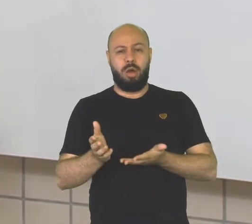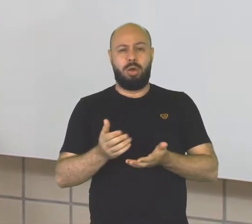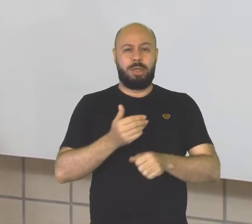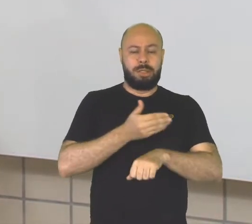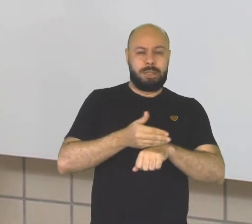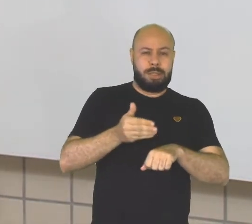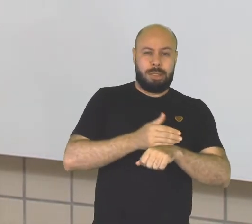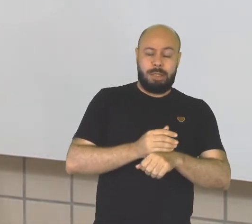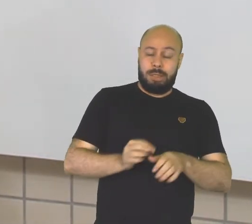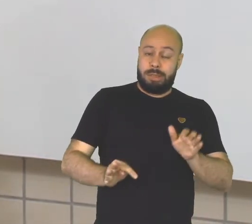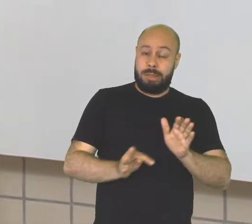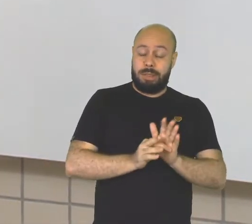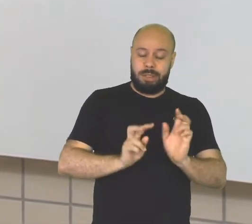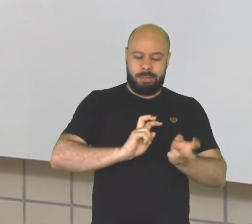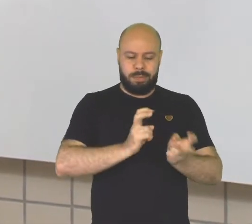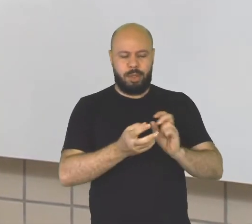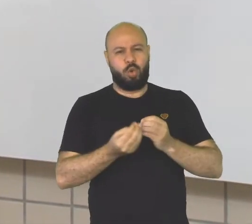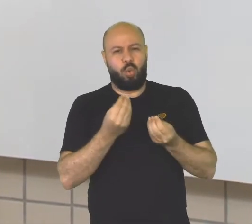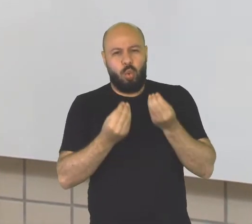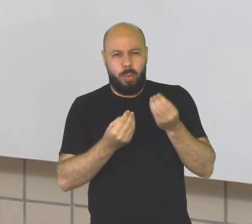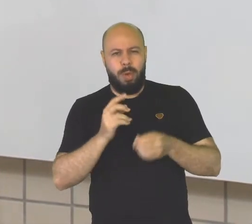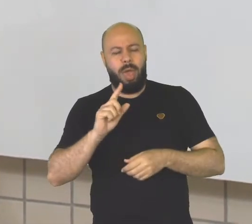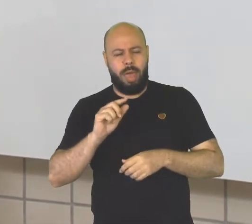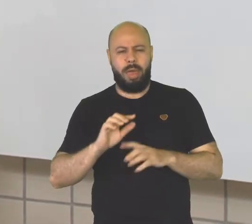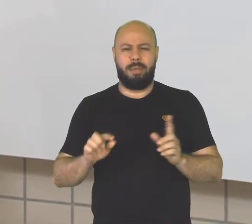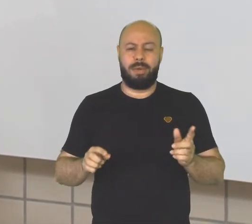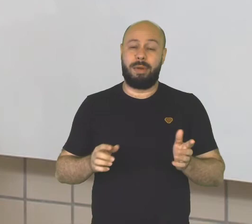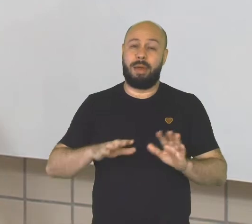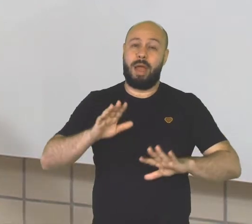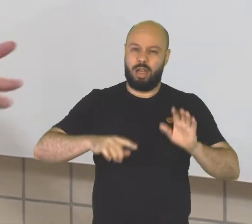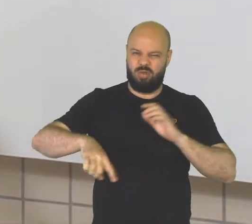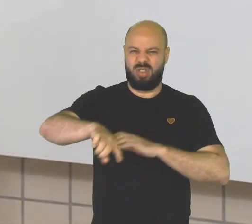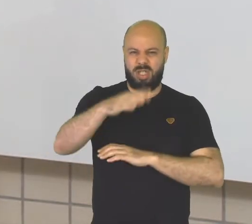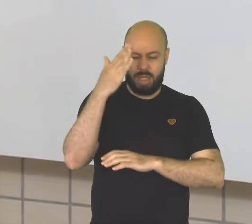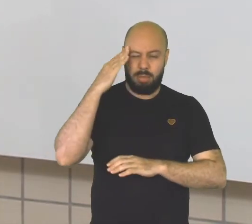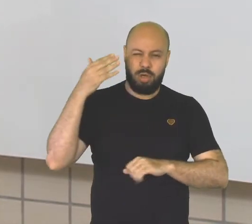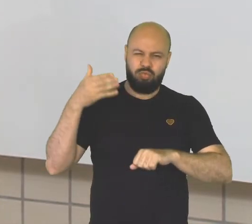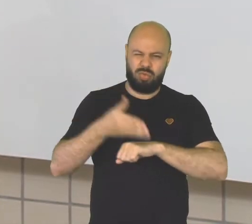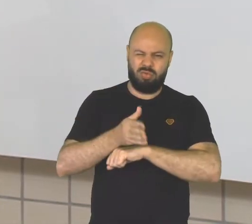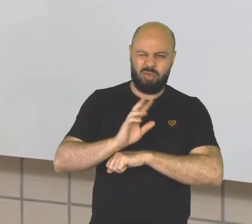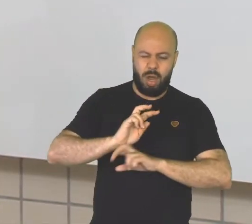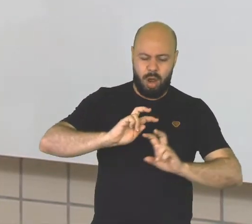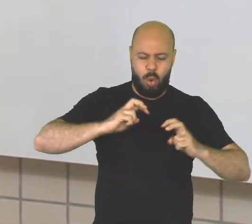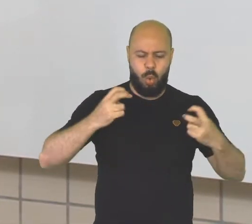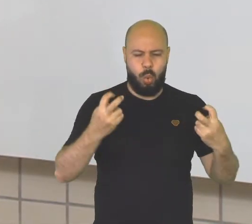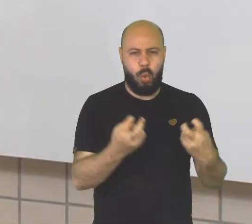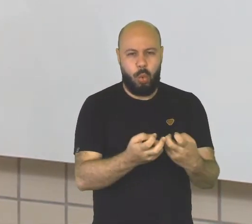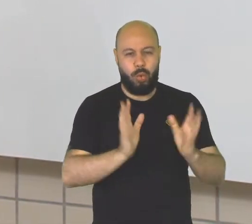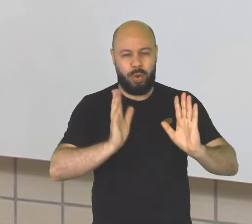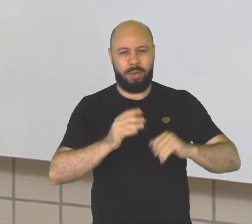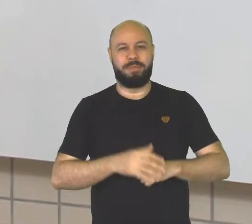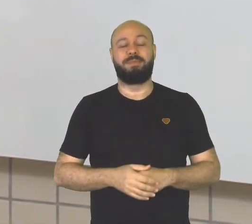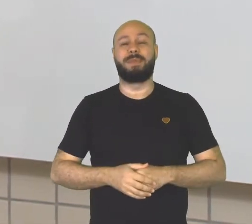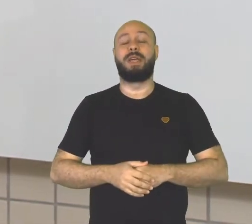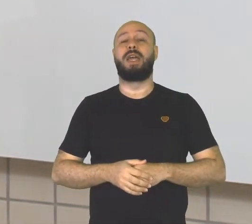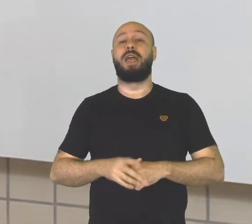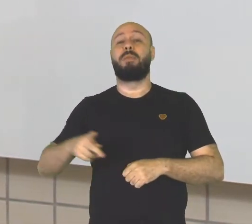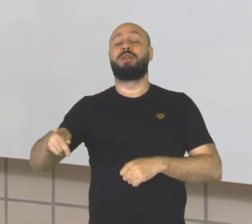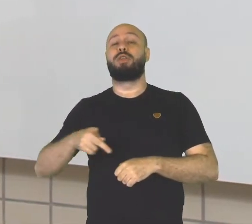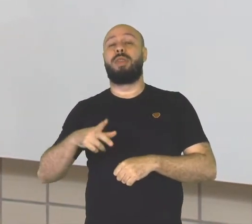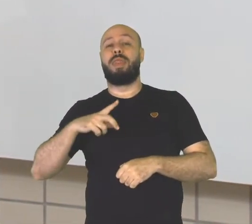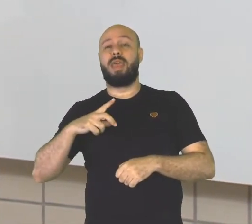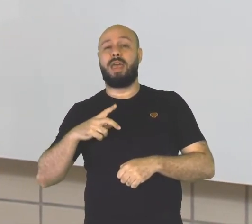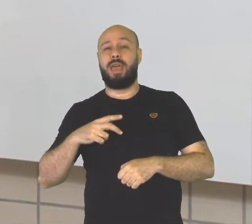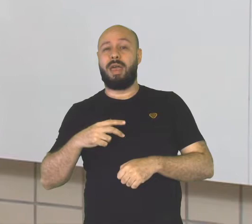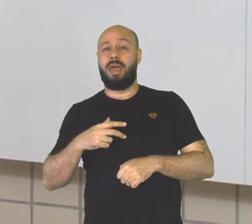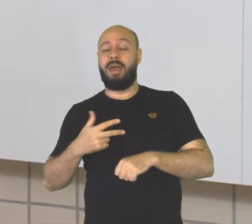alguma técnica, e relembrar de como é a capoeira. Acho que todo mundo sabe, já frequentou uma roda ou já viu. o professor preparou um outro vídeo para vocês